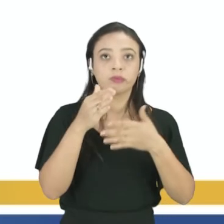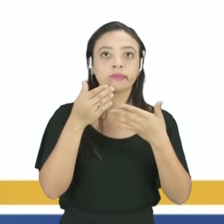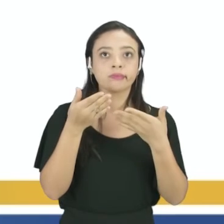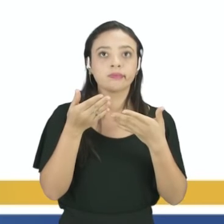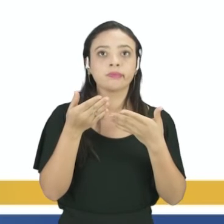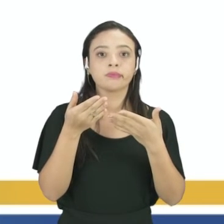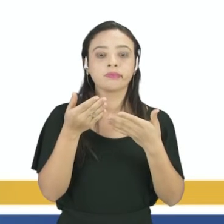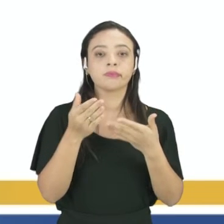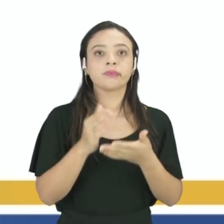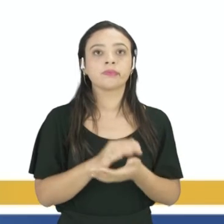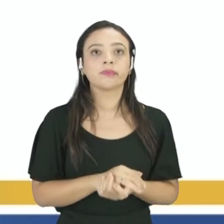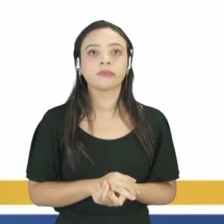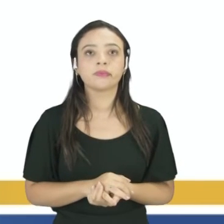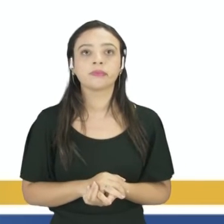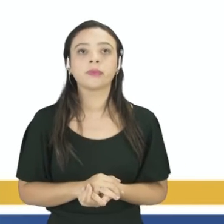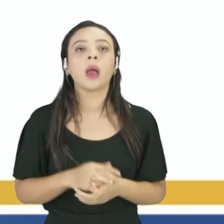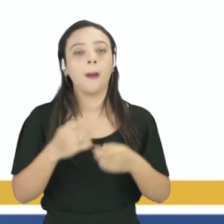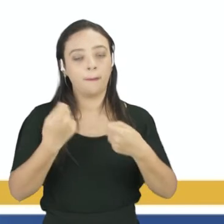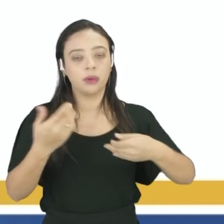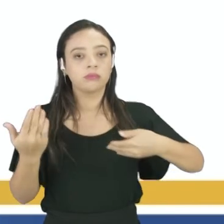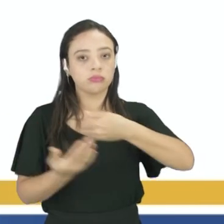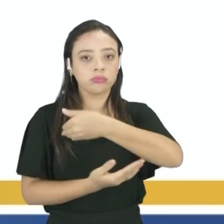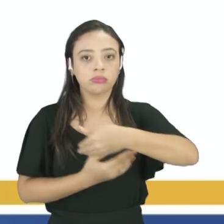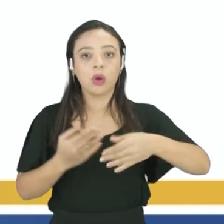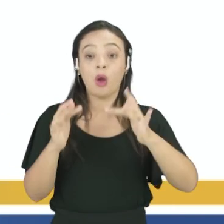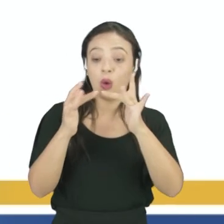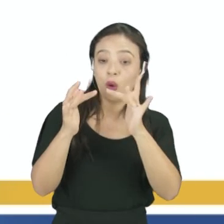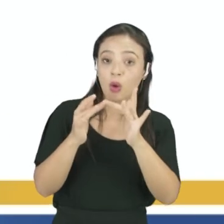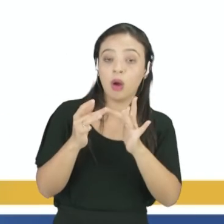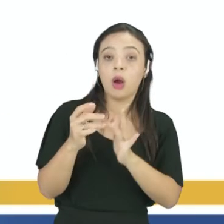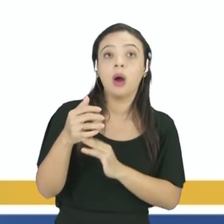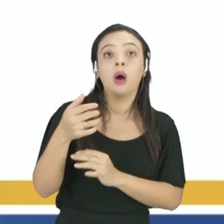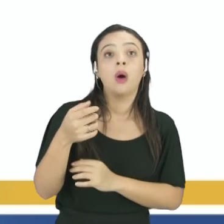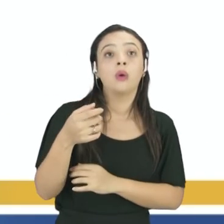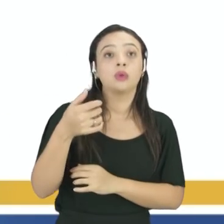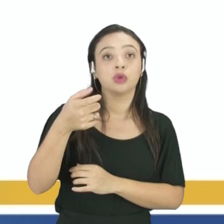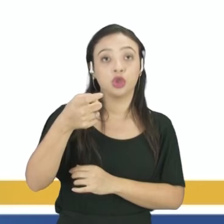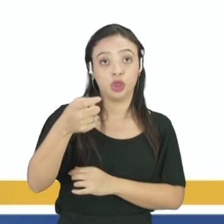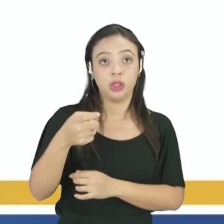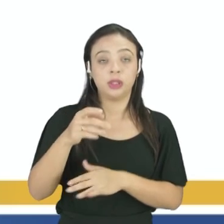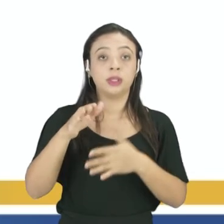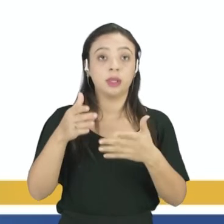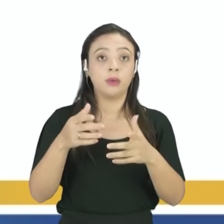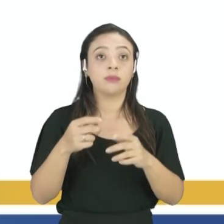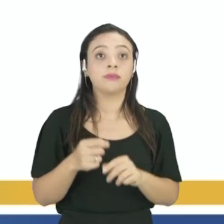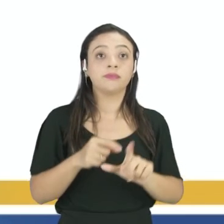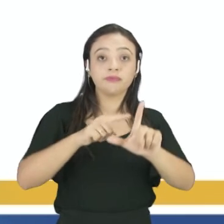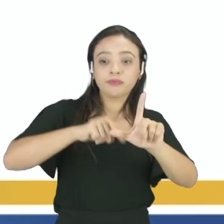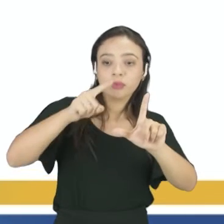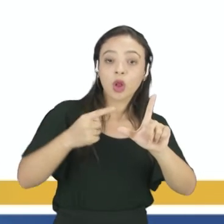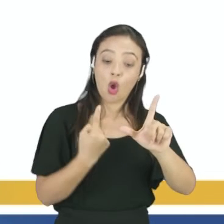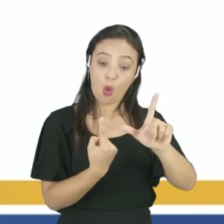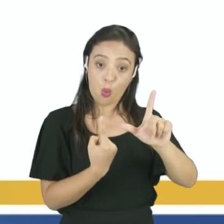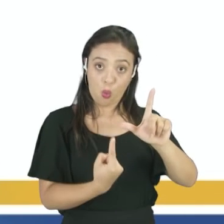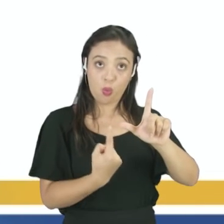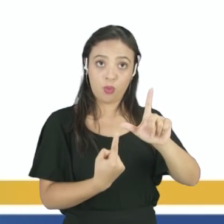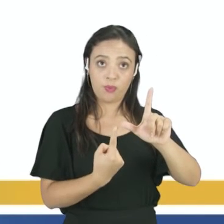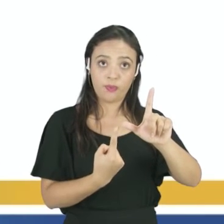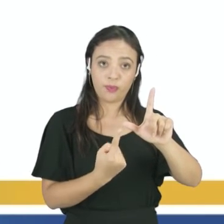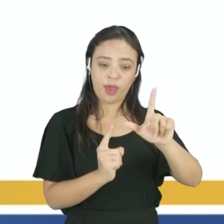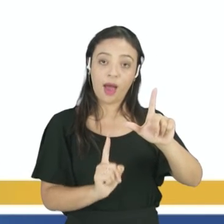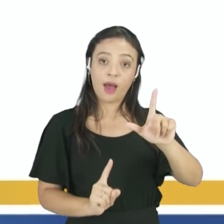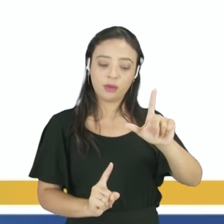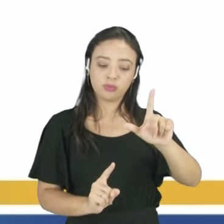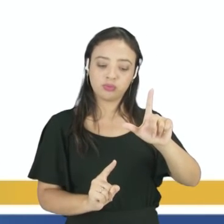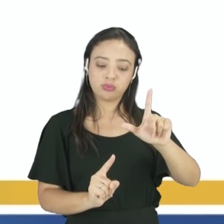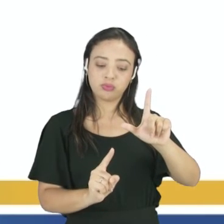gente, aqui está no domínio, então ele vai estar associado ao eixo x. Então eu vou pegar o número 1 e vou levantar até o gráfico.